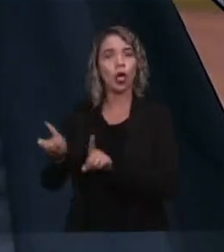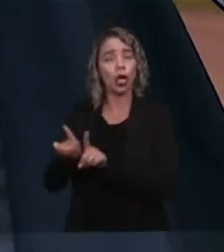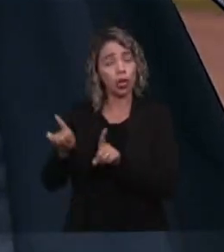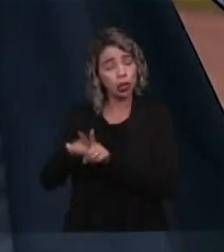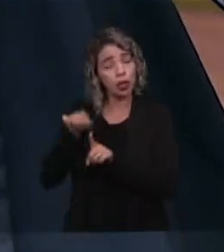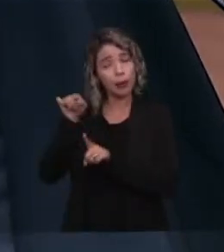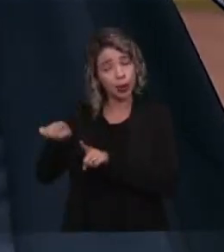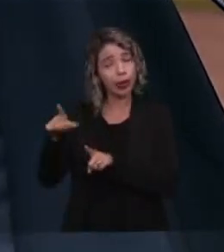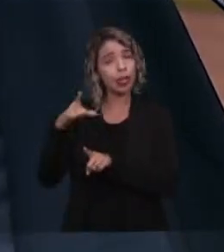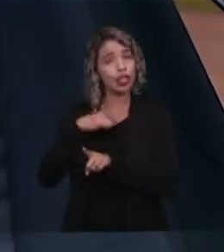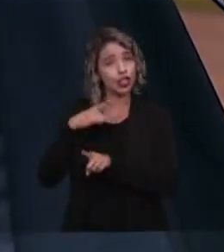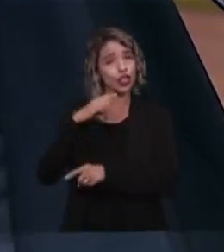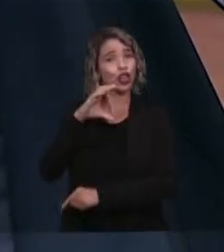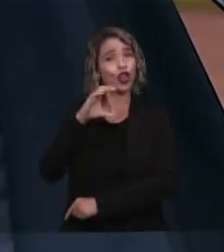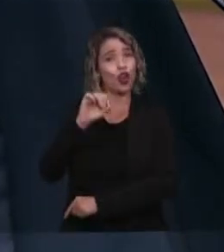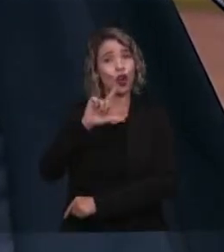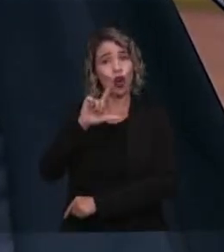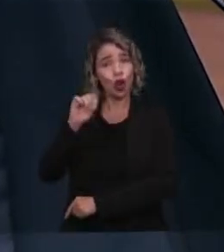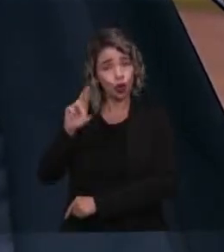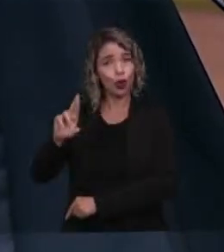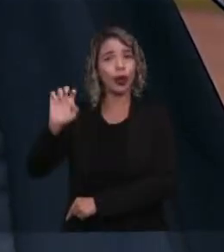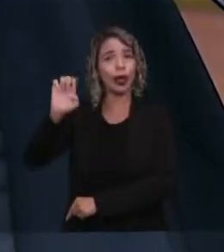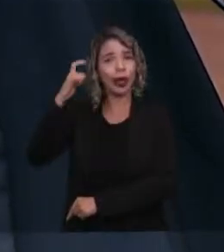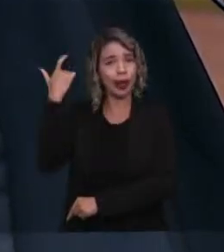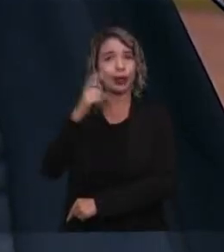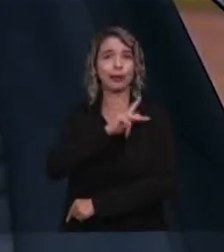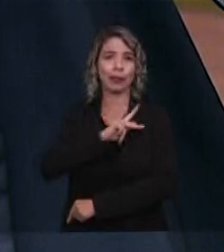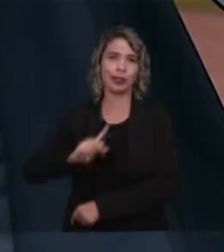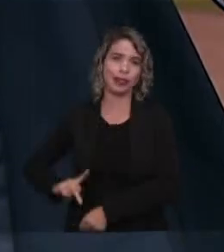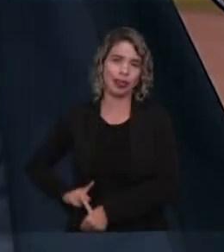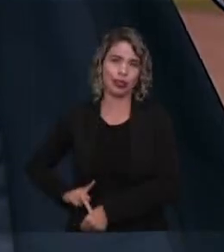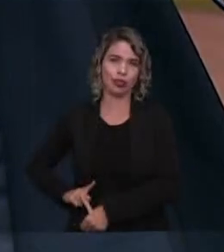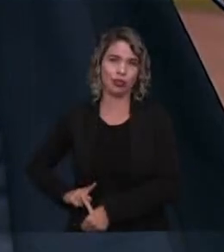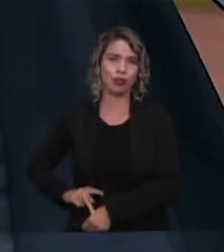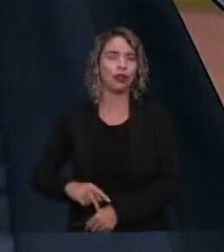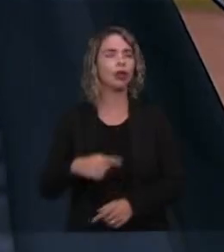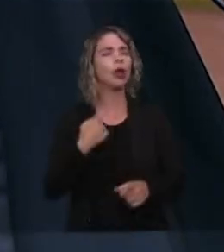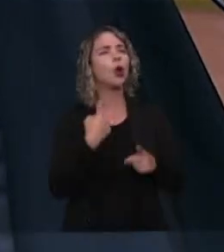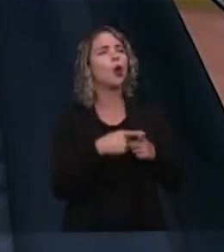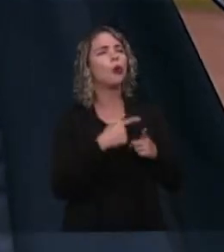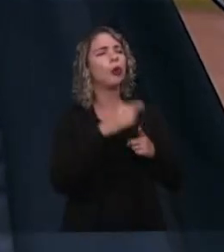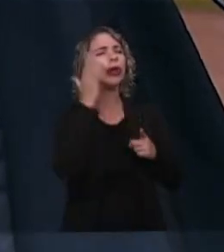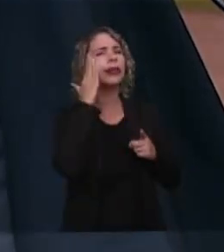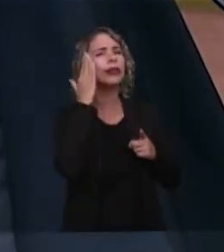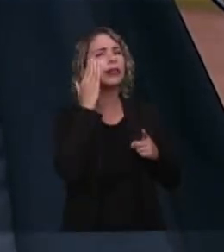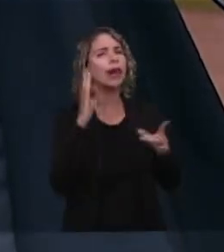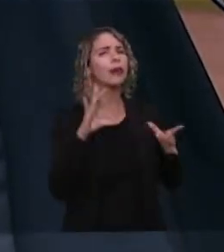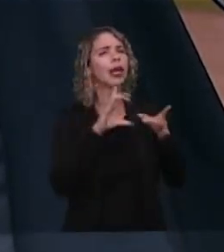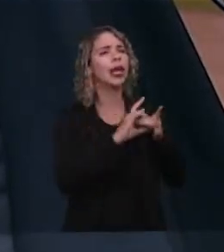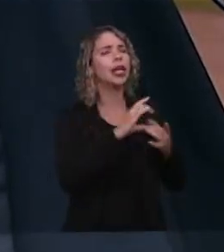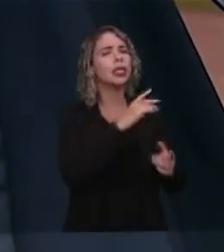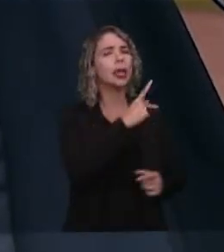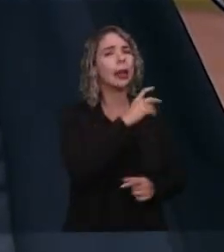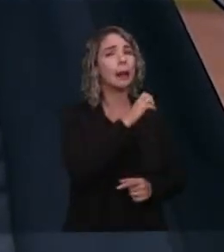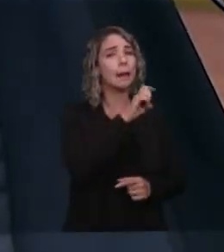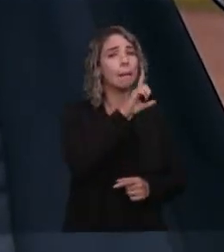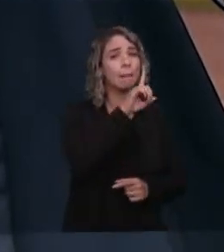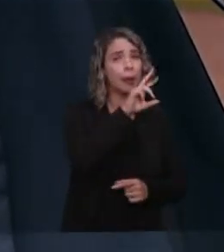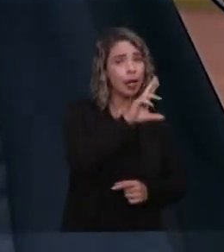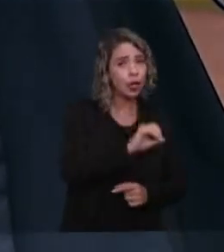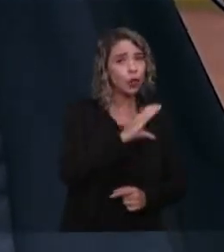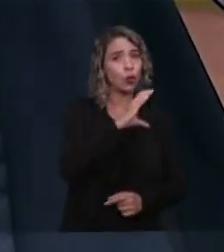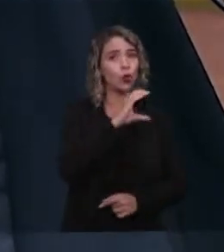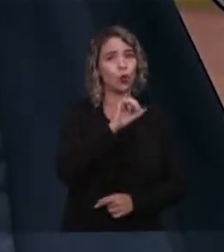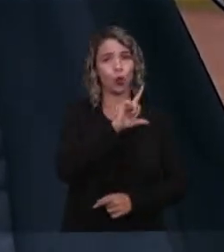Pedro Paulo estava o ex-presidente Fernando Collor. Ministério Público. Por quê? Qual era a ligação de Pedro Paulo com Fernando Collor? Colaborador,